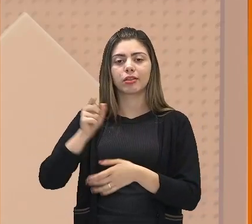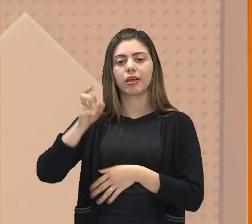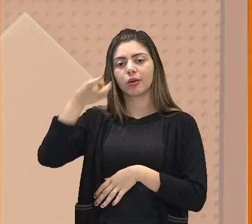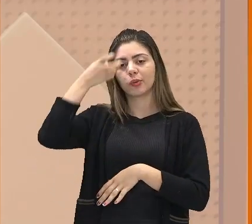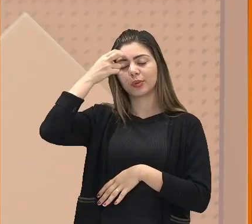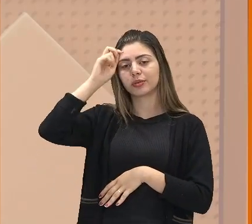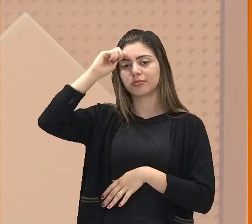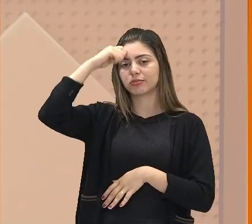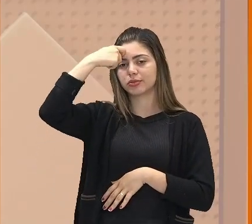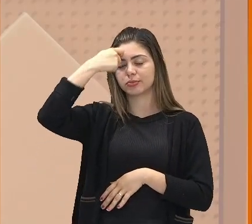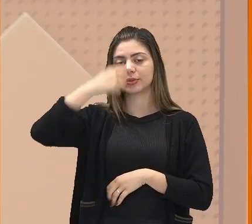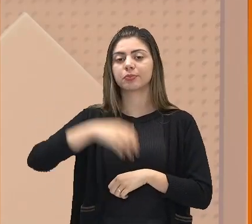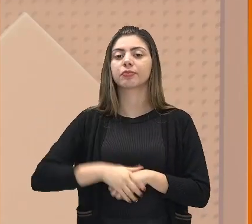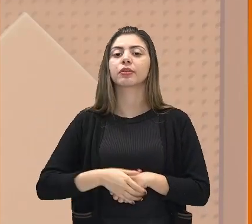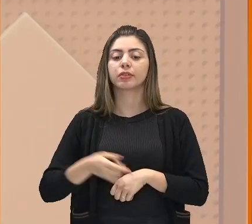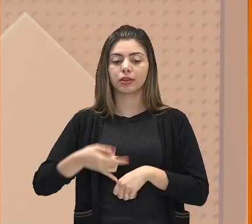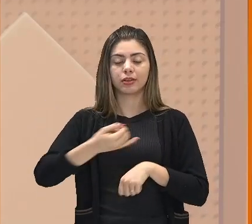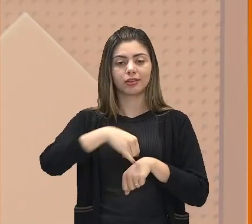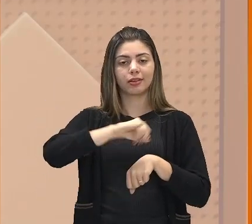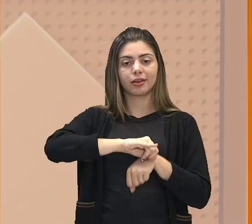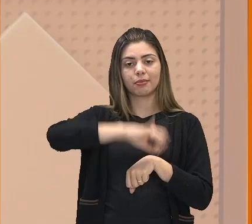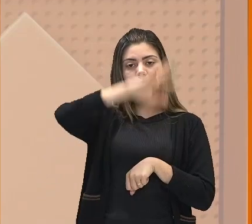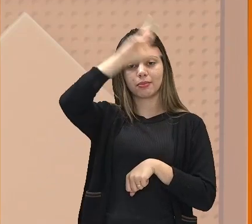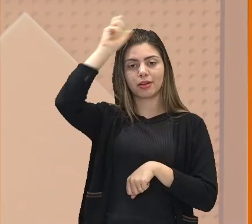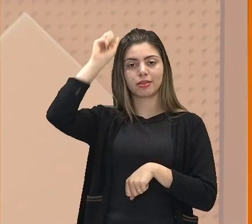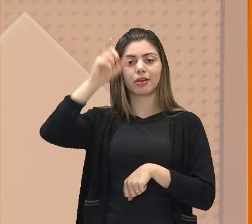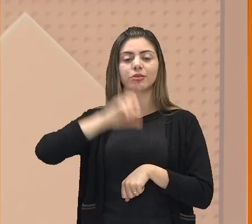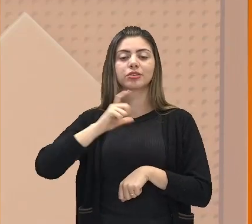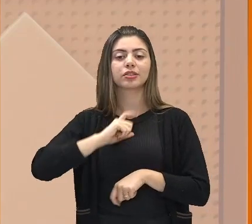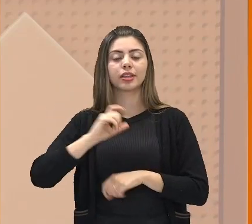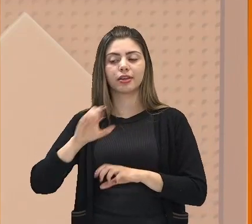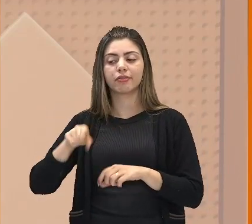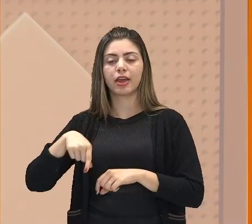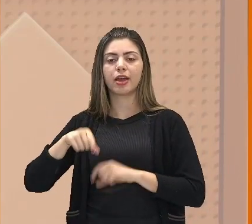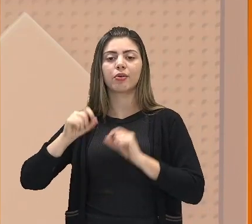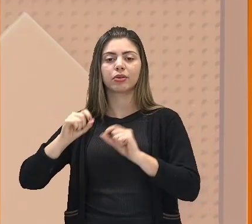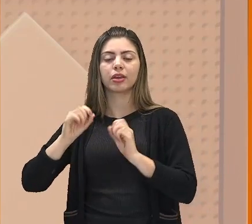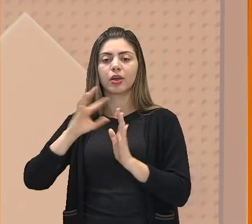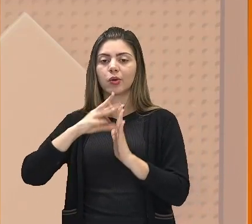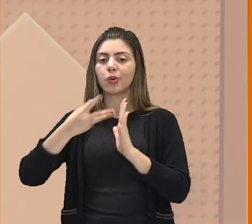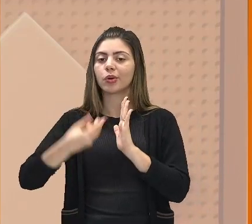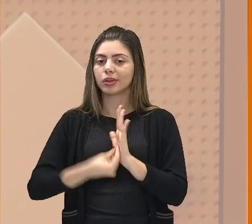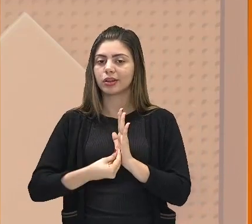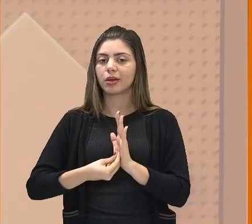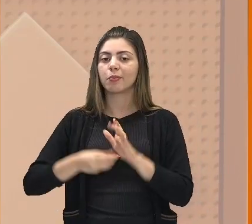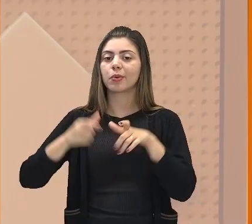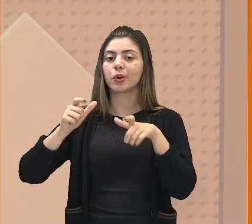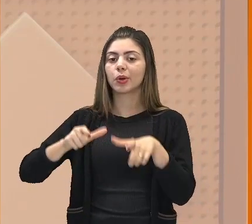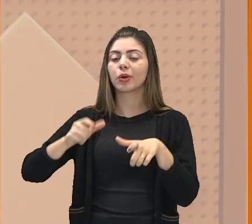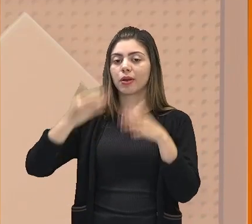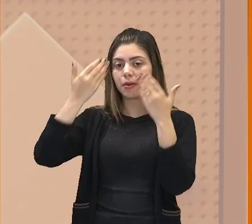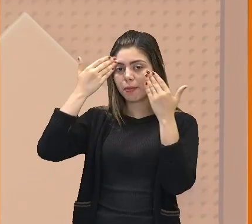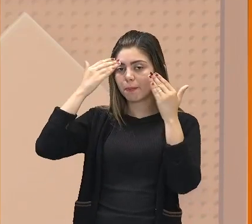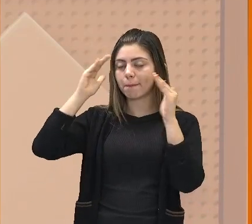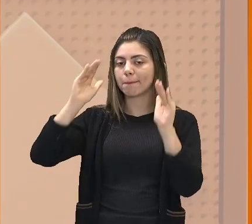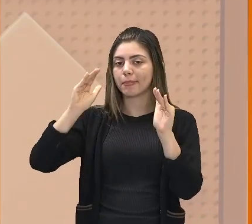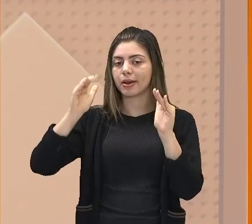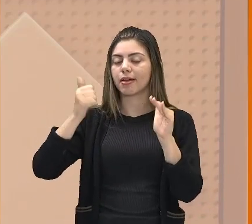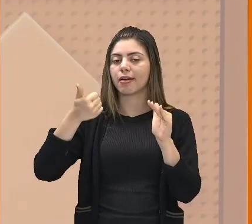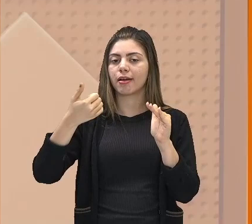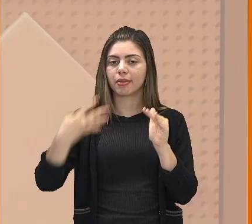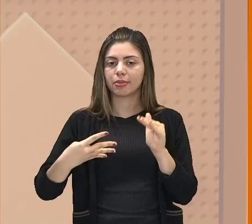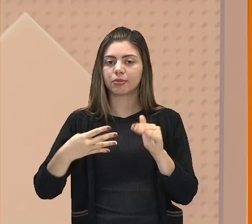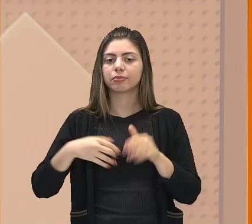nossa capital, em Manaus, nós temos um quilombo urbano chamado de São Benedito, que fica localizado na Praça 14.